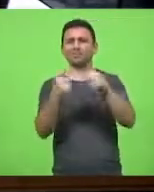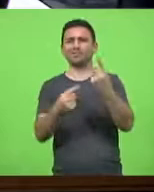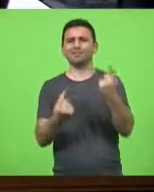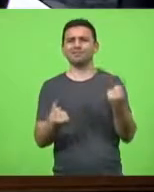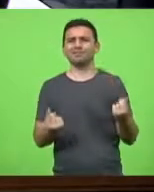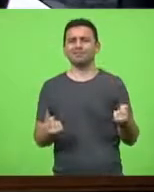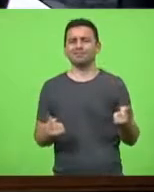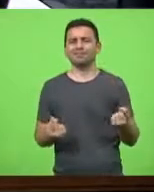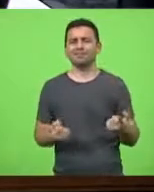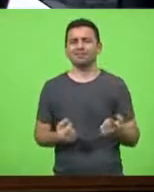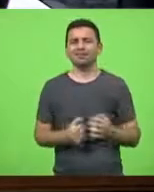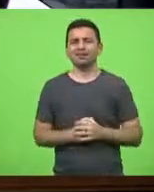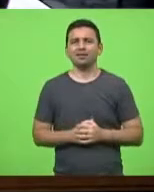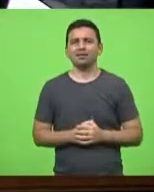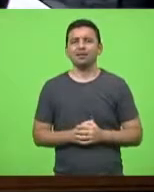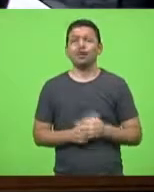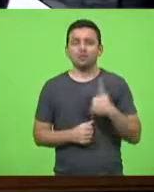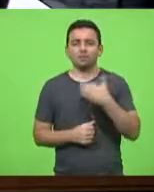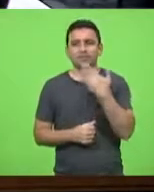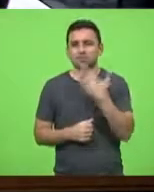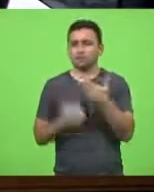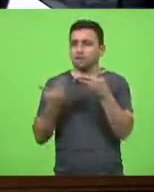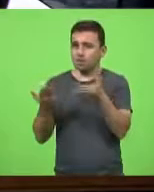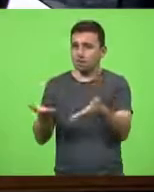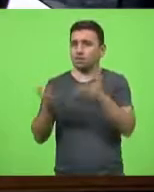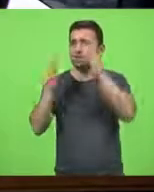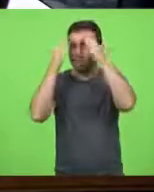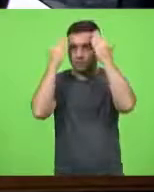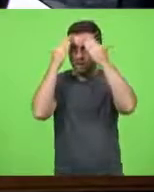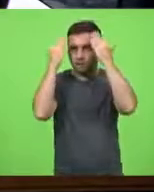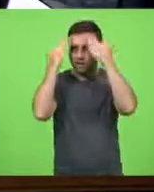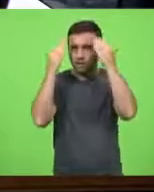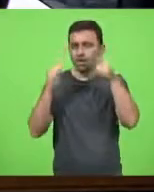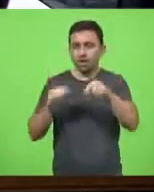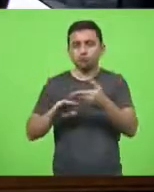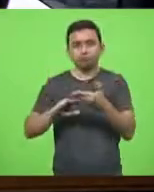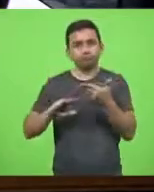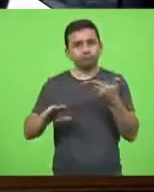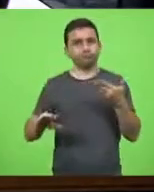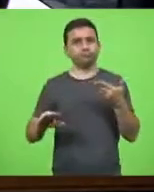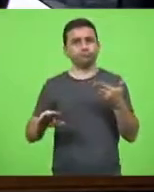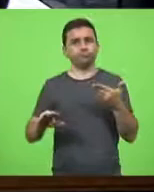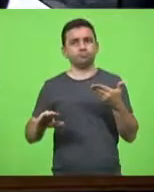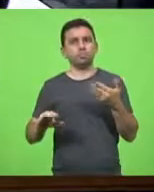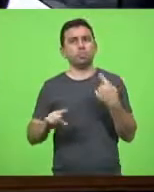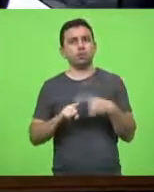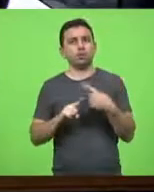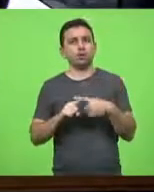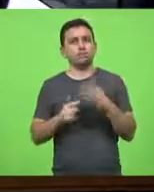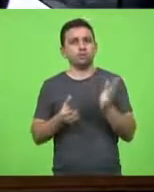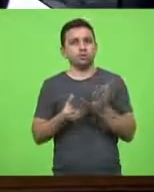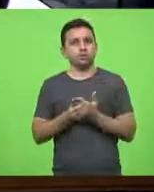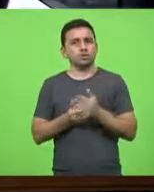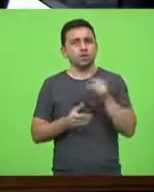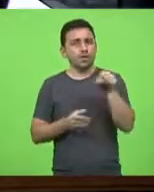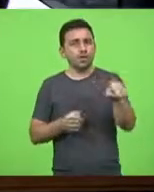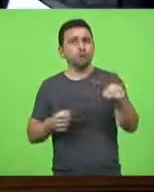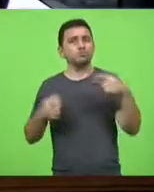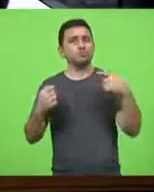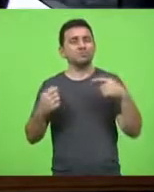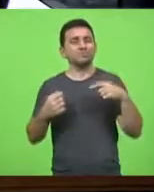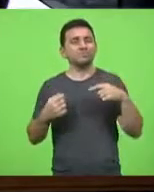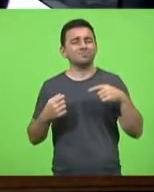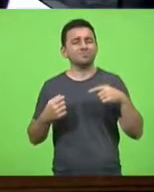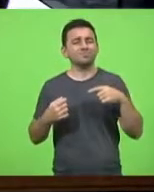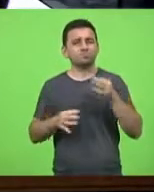Então, eu gostaria muito que o deputado Zé Milton se afastasse, porque o Código de Processo Penal diz que o sujeito tem que se que o magistrado